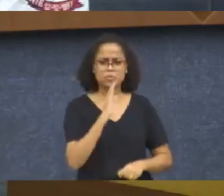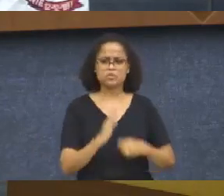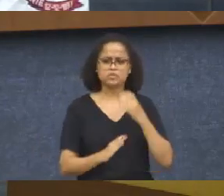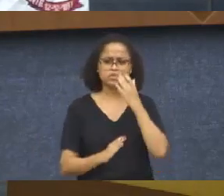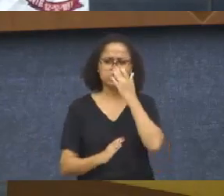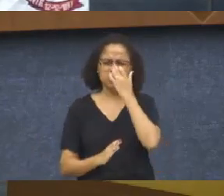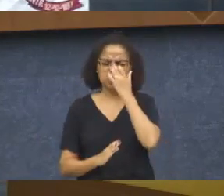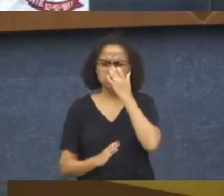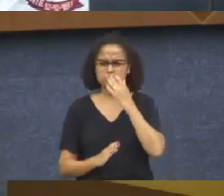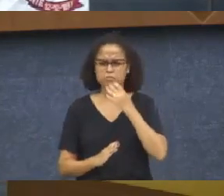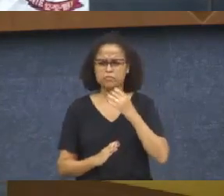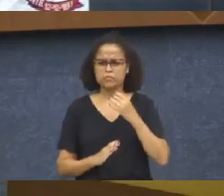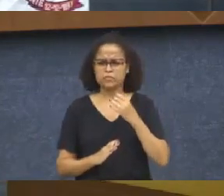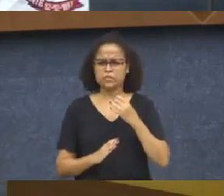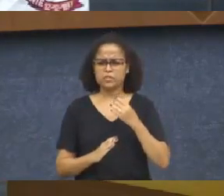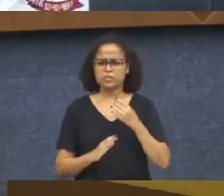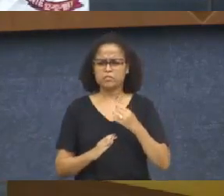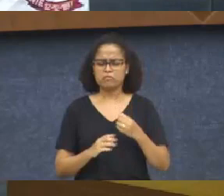que ocorrerá no dia